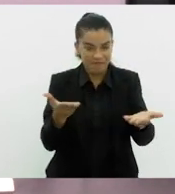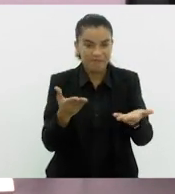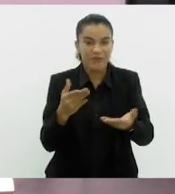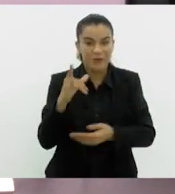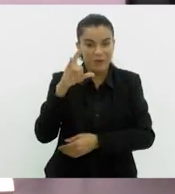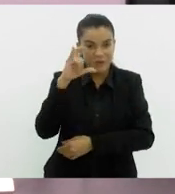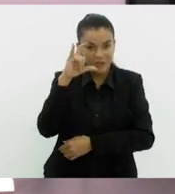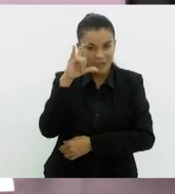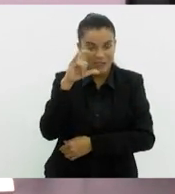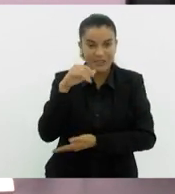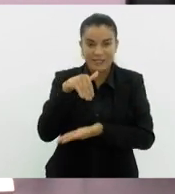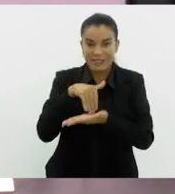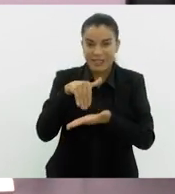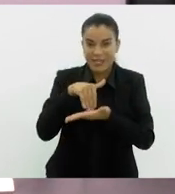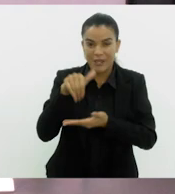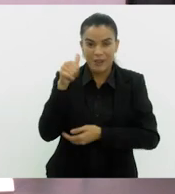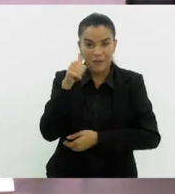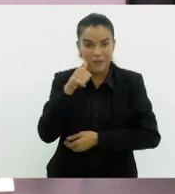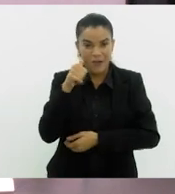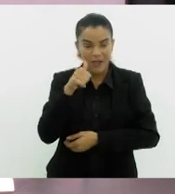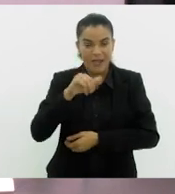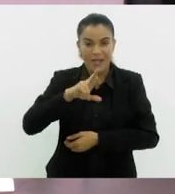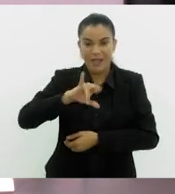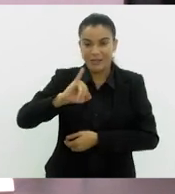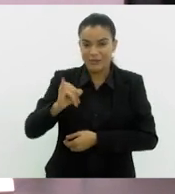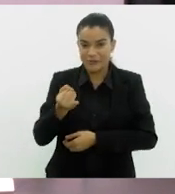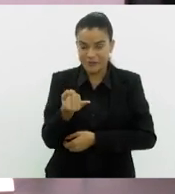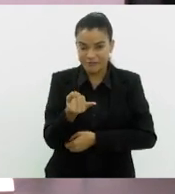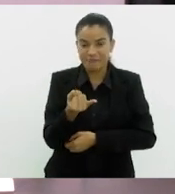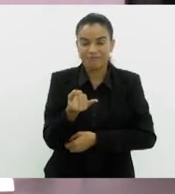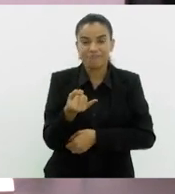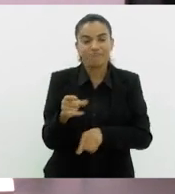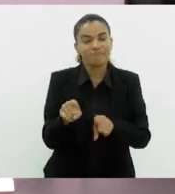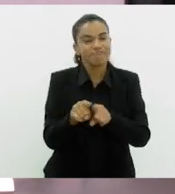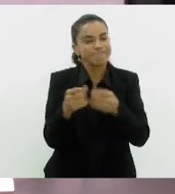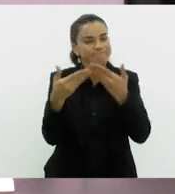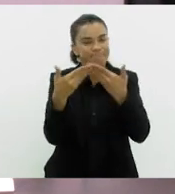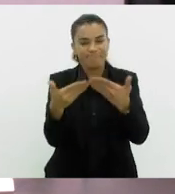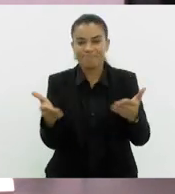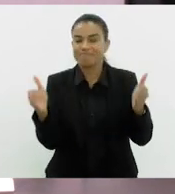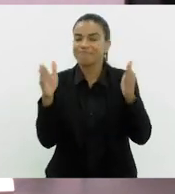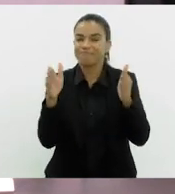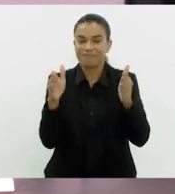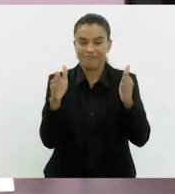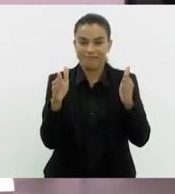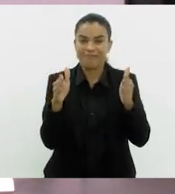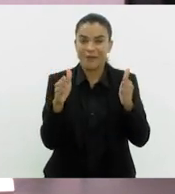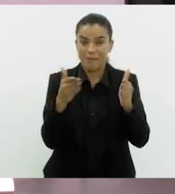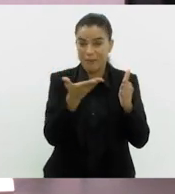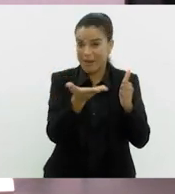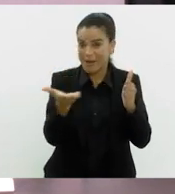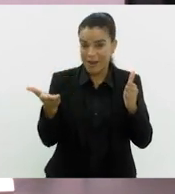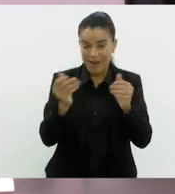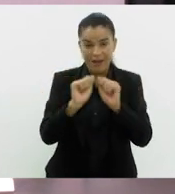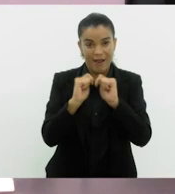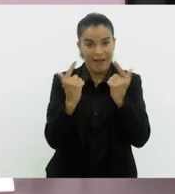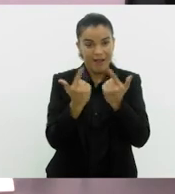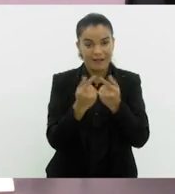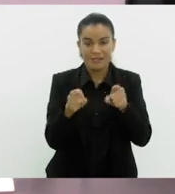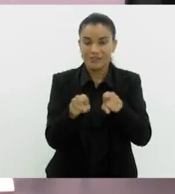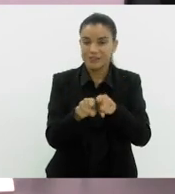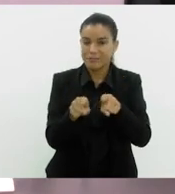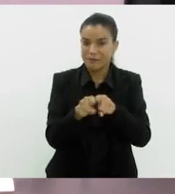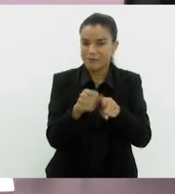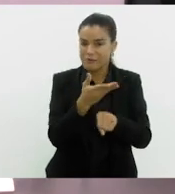Instagram da Secretaria da Mulher, SEC Mulher RJ, estamos lá de portas abertas, tanto para esta casa, quanto para todas que aqui